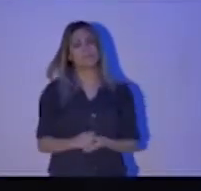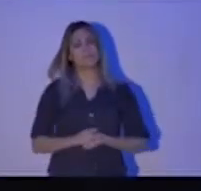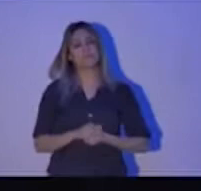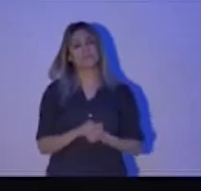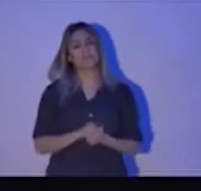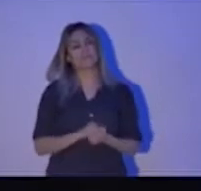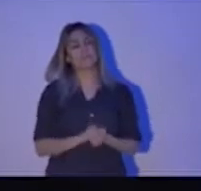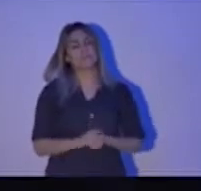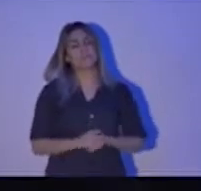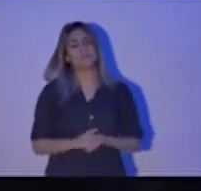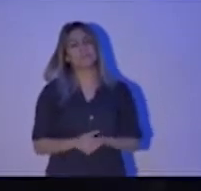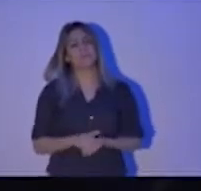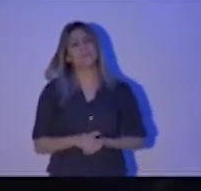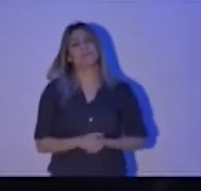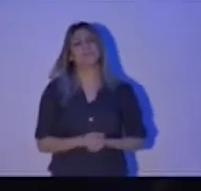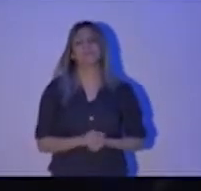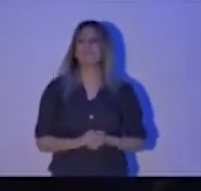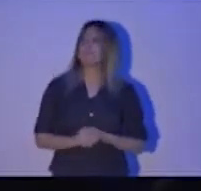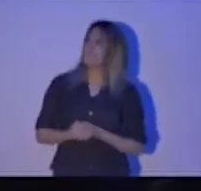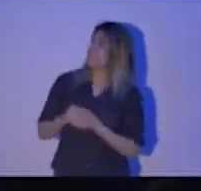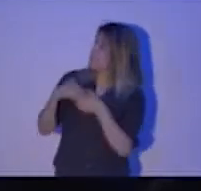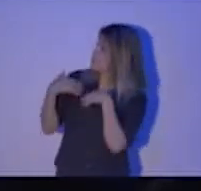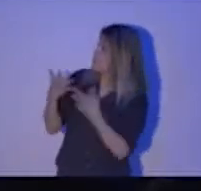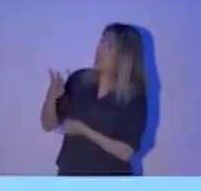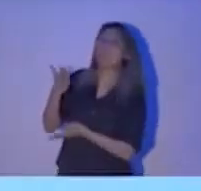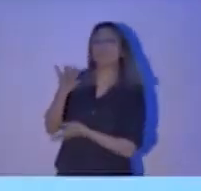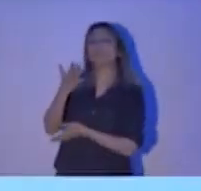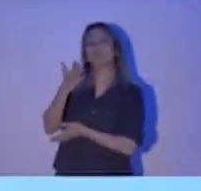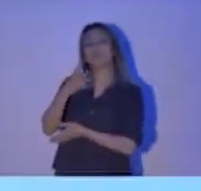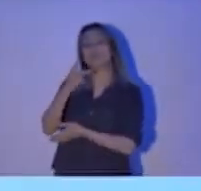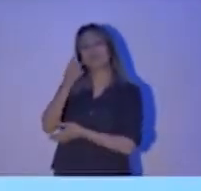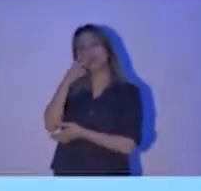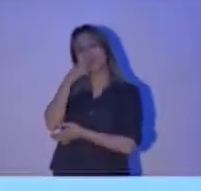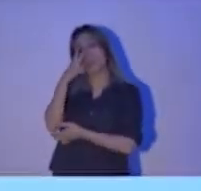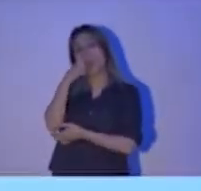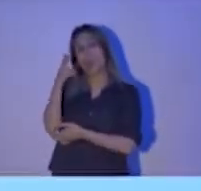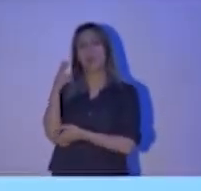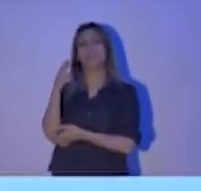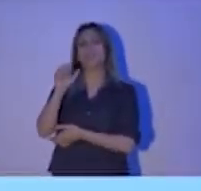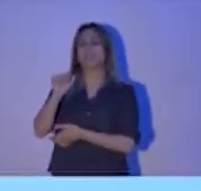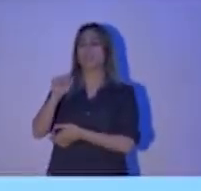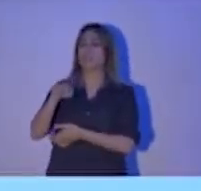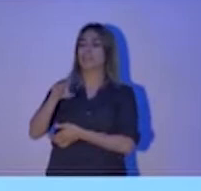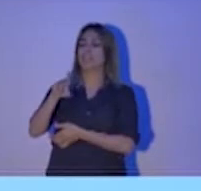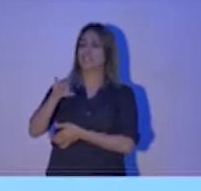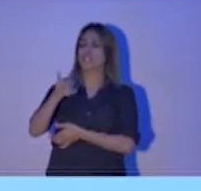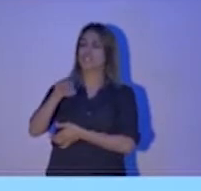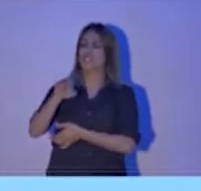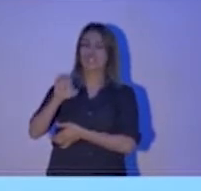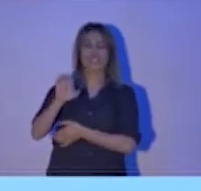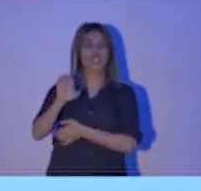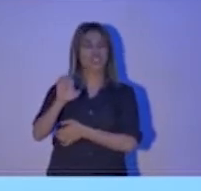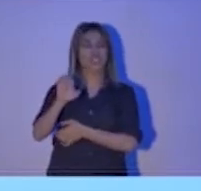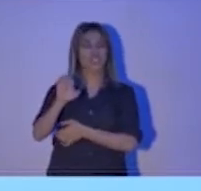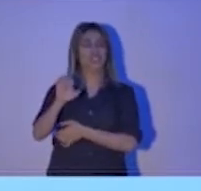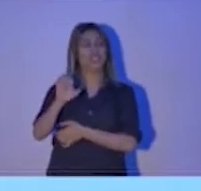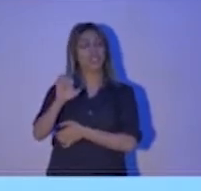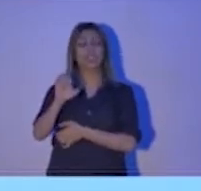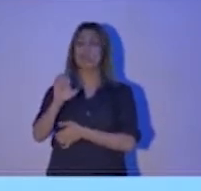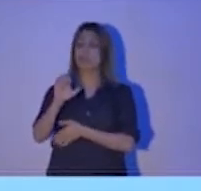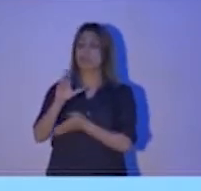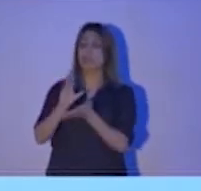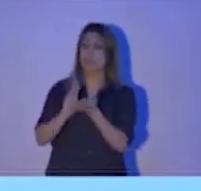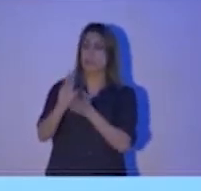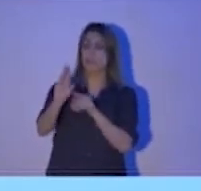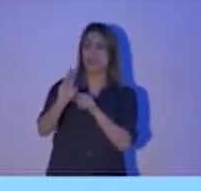Luiz Miguel, acho que a Undime tem tido um papel importante nesse debate do Fundeb, né? Isso é muito importante para os municípios, é uma fonte de